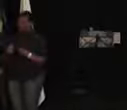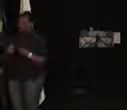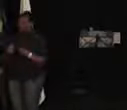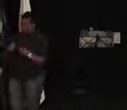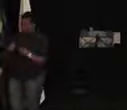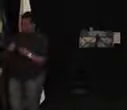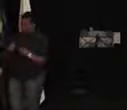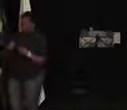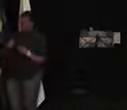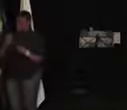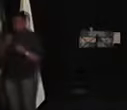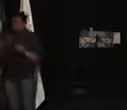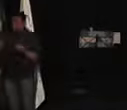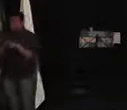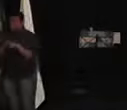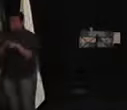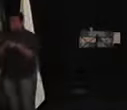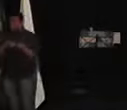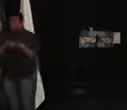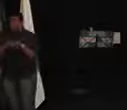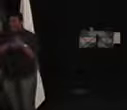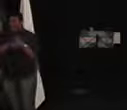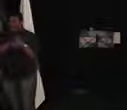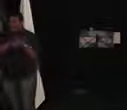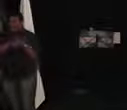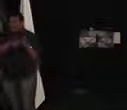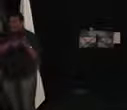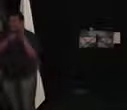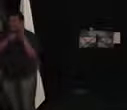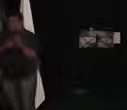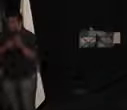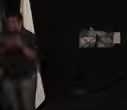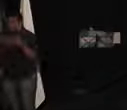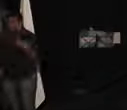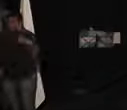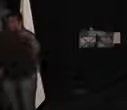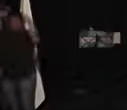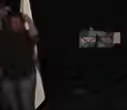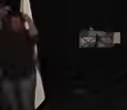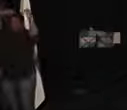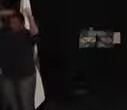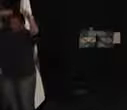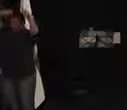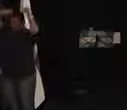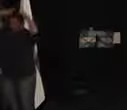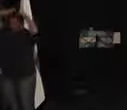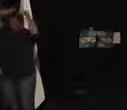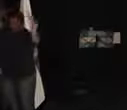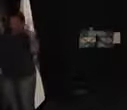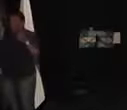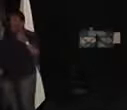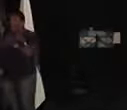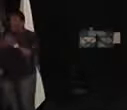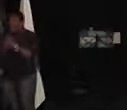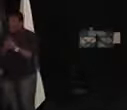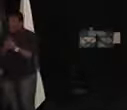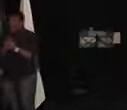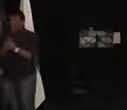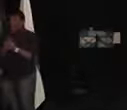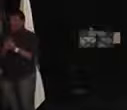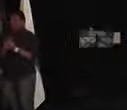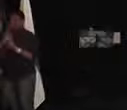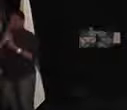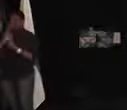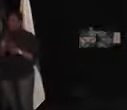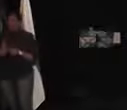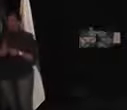delimitar, pôde-se mapear em que regiões do cérebro acontecem esse hipofuncionamento,